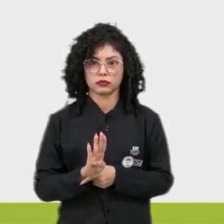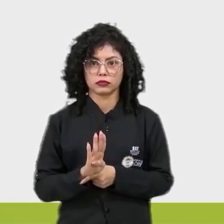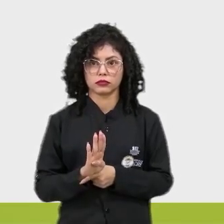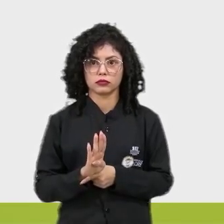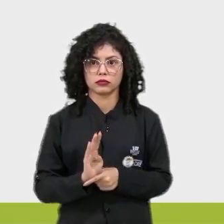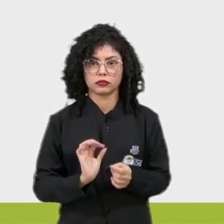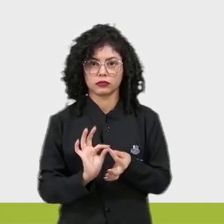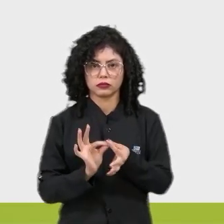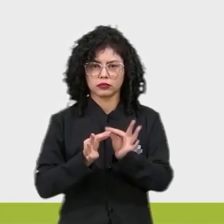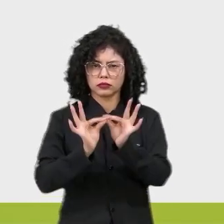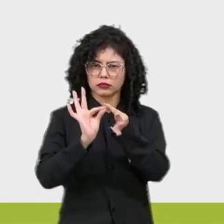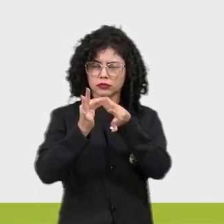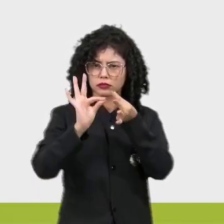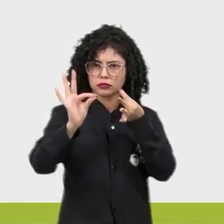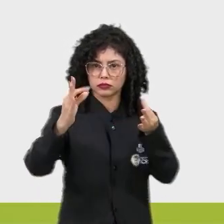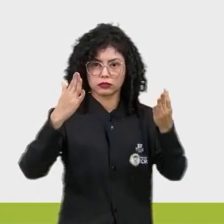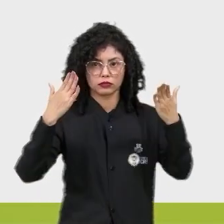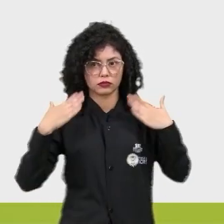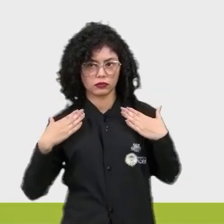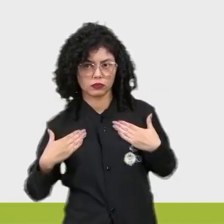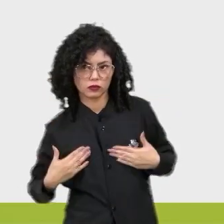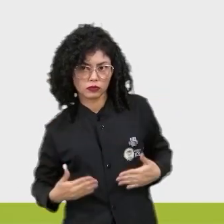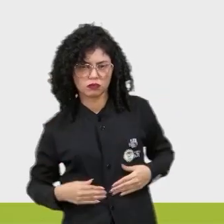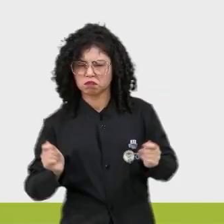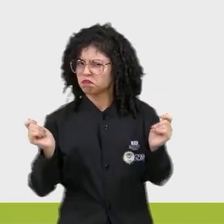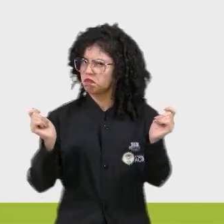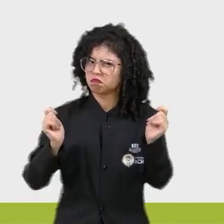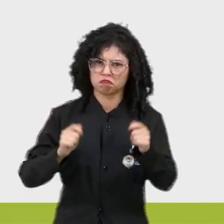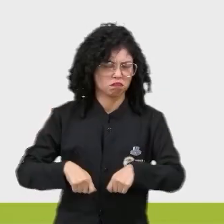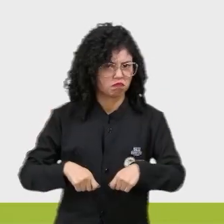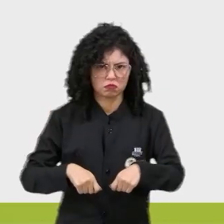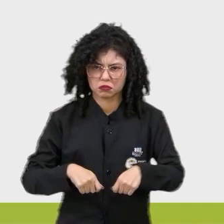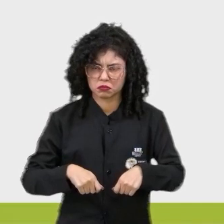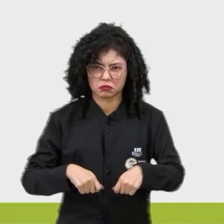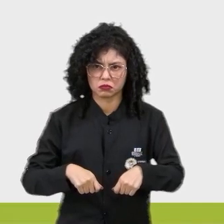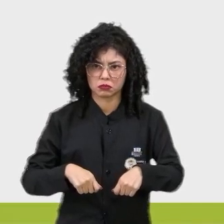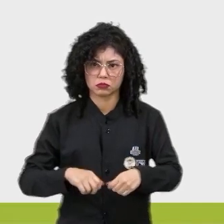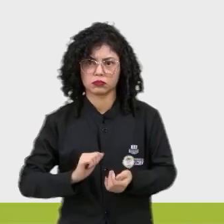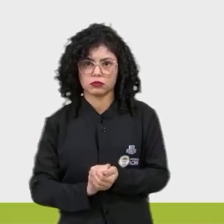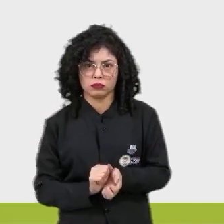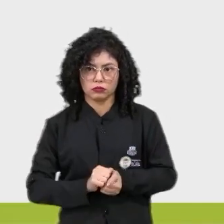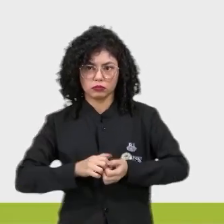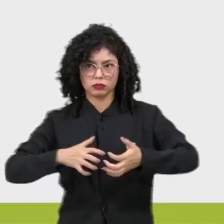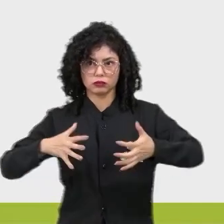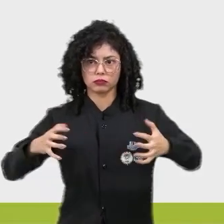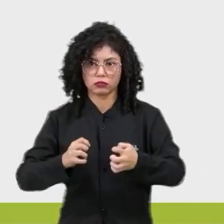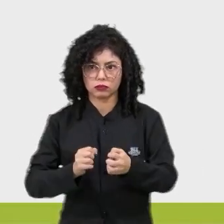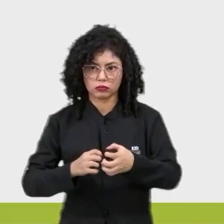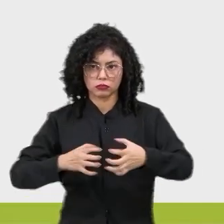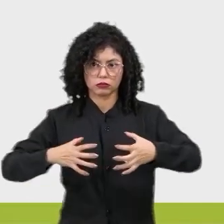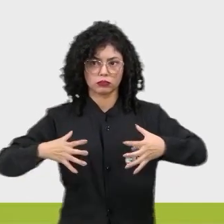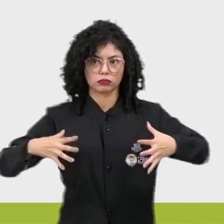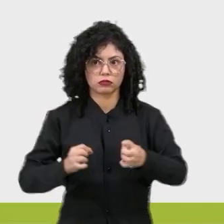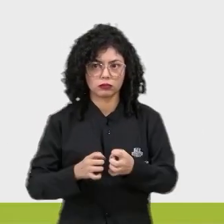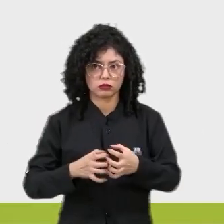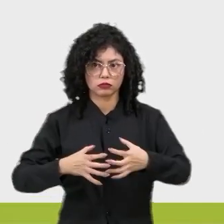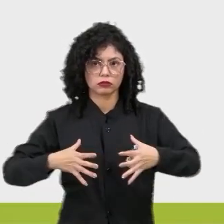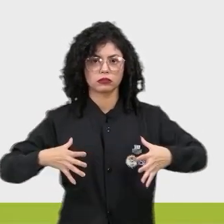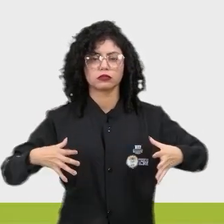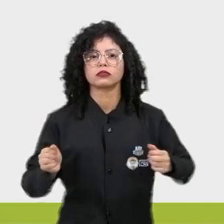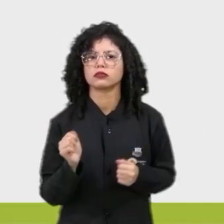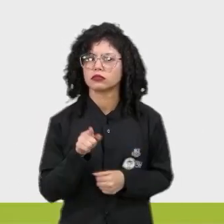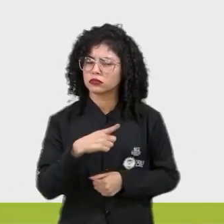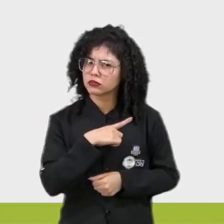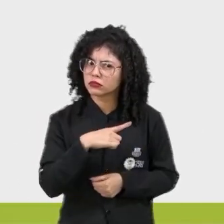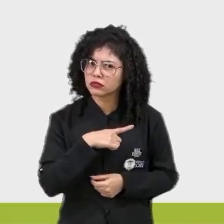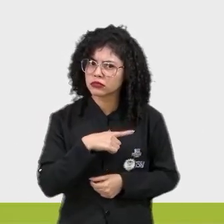vasos mais distantes do corpo não possuem válvulas que dilatam e relaxam.